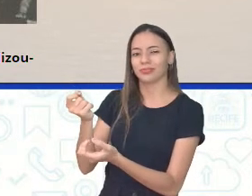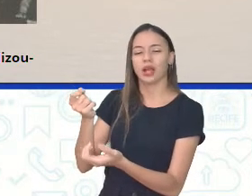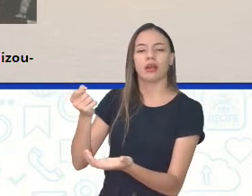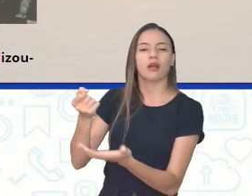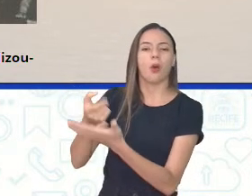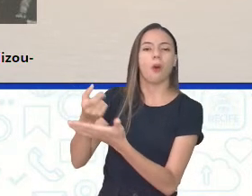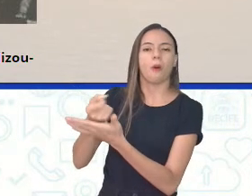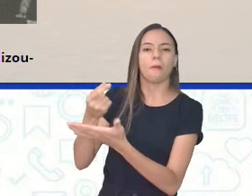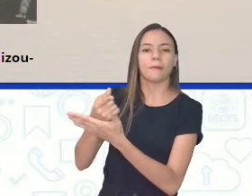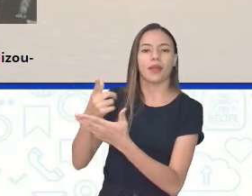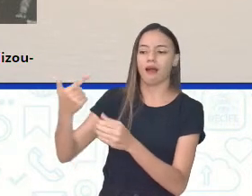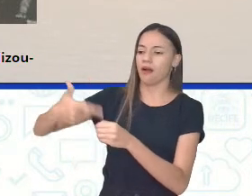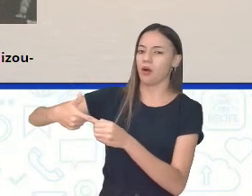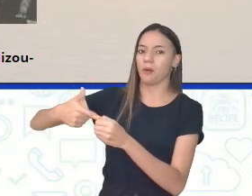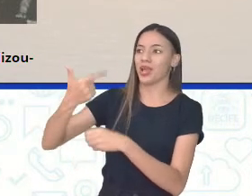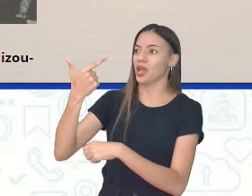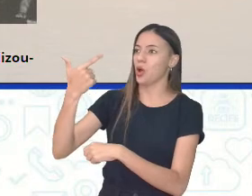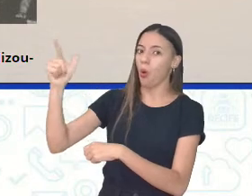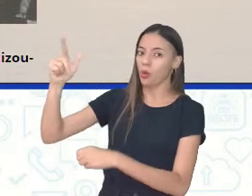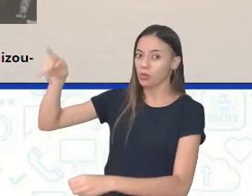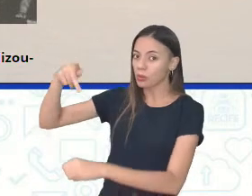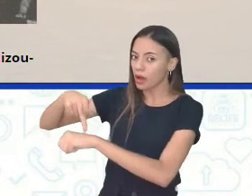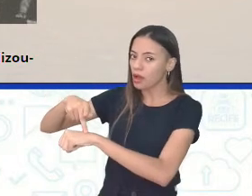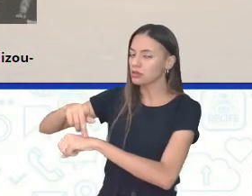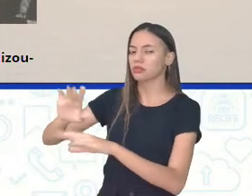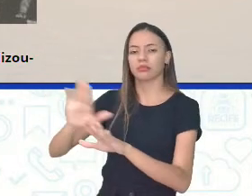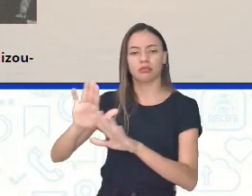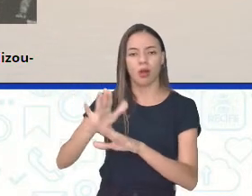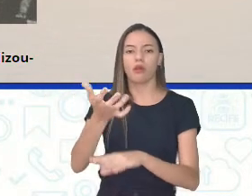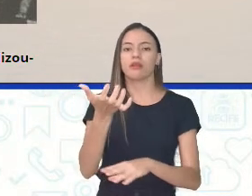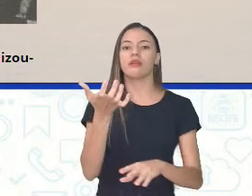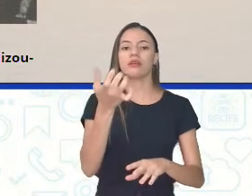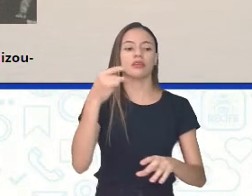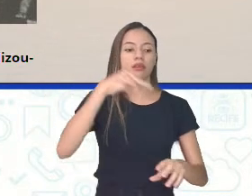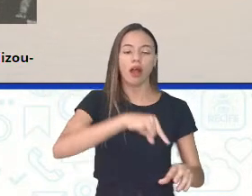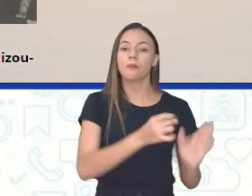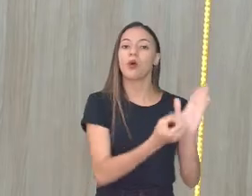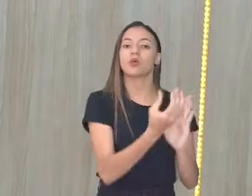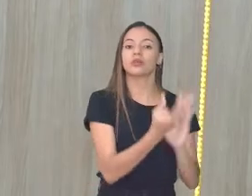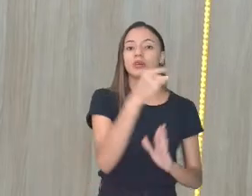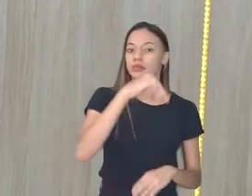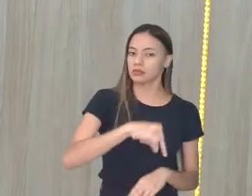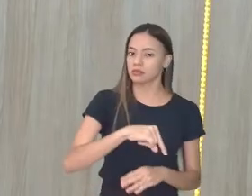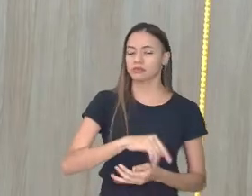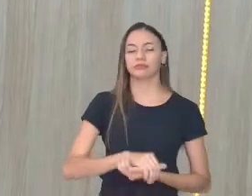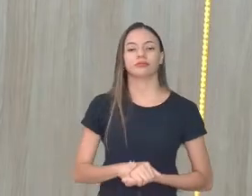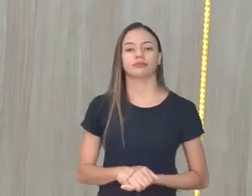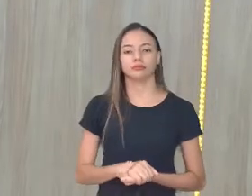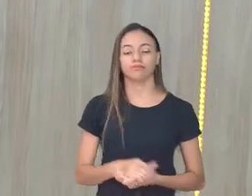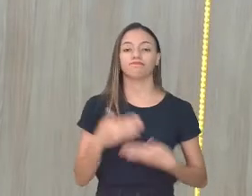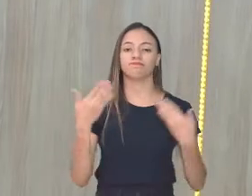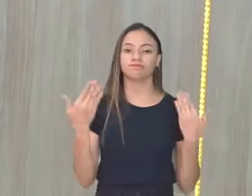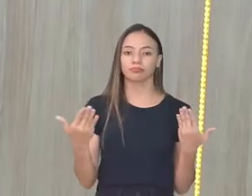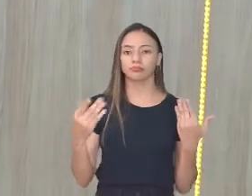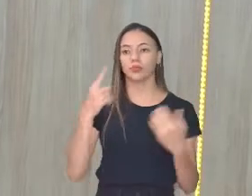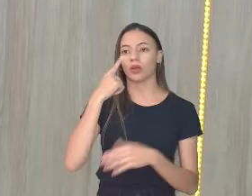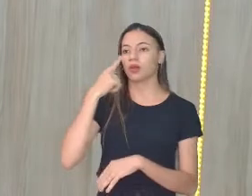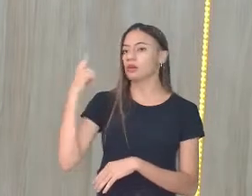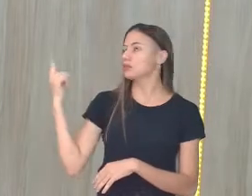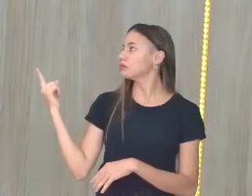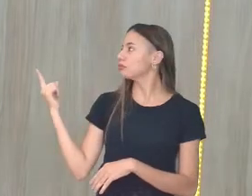outros territórios. Então, dentro desse sentido, dessa questão, né, nesse sentido, né, a gente tem